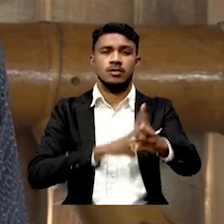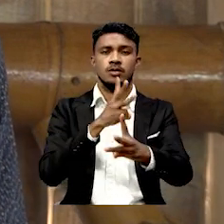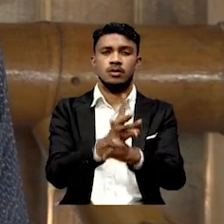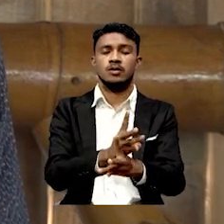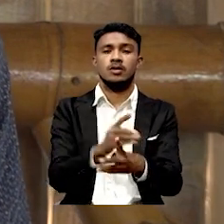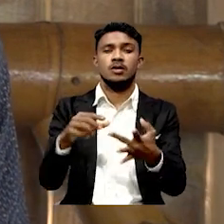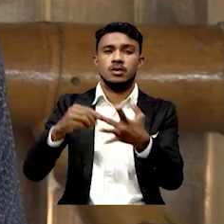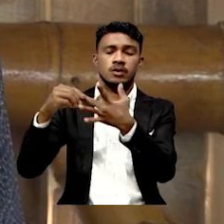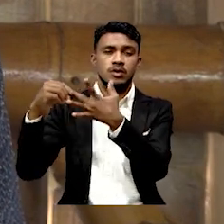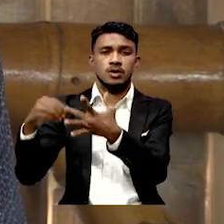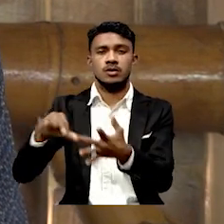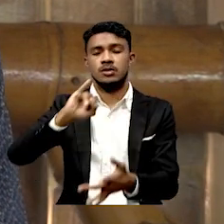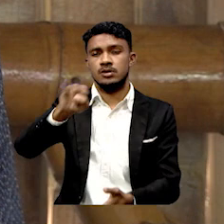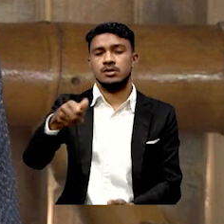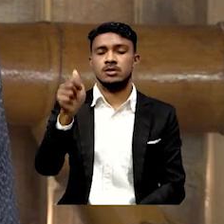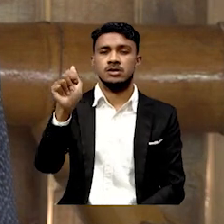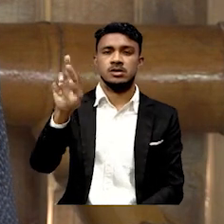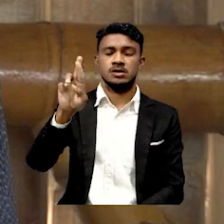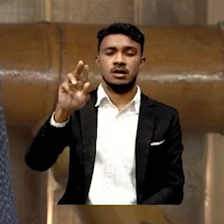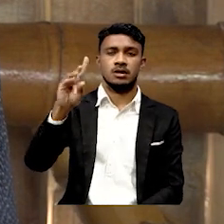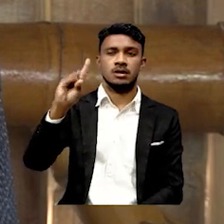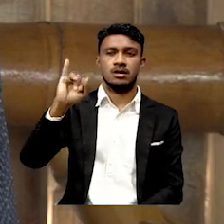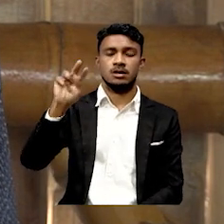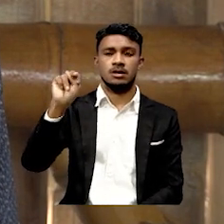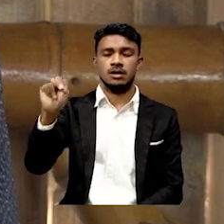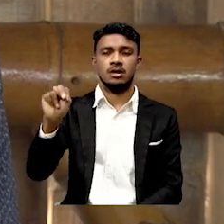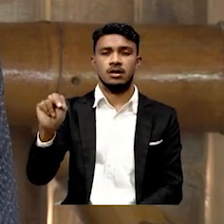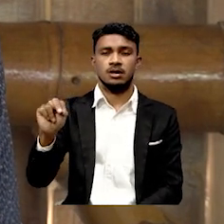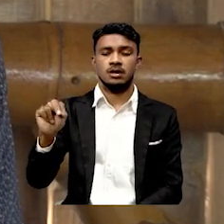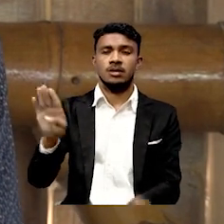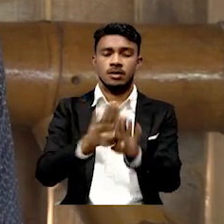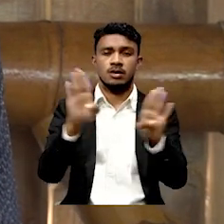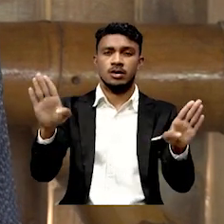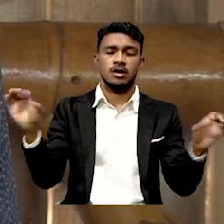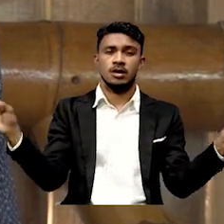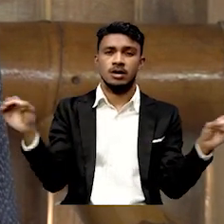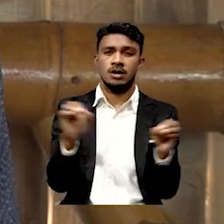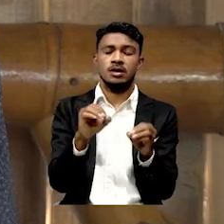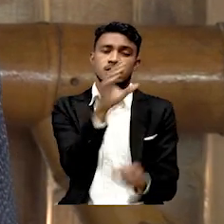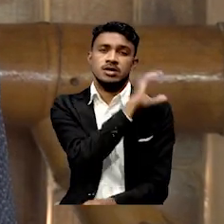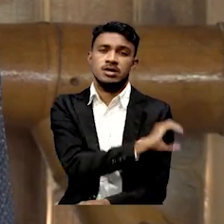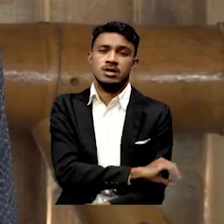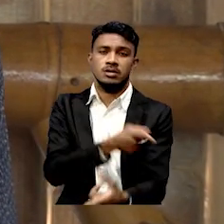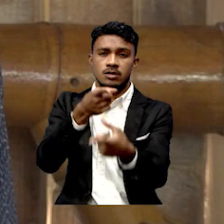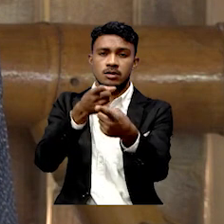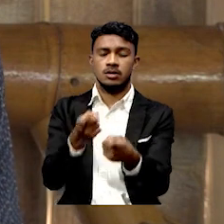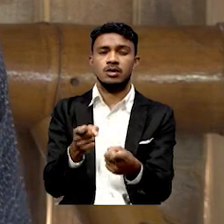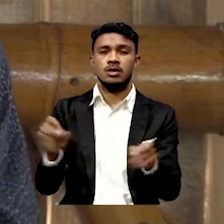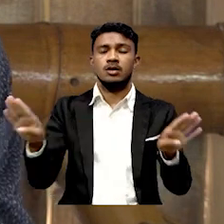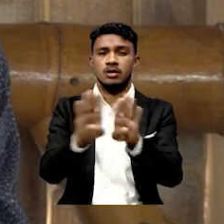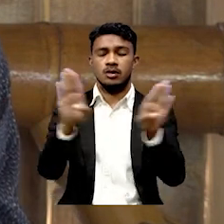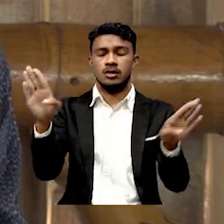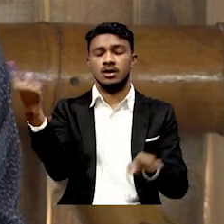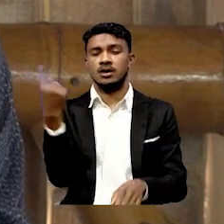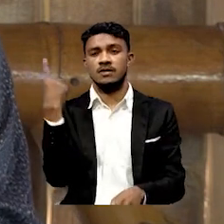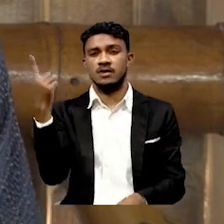Único jardim, palácio, que é loque, daí a guarda o quila de nava, segurança o quila, loque permanente. E